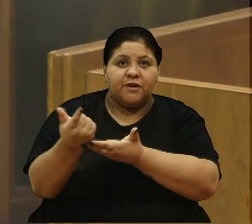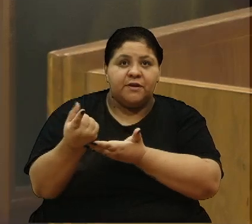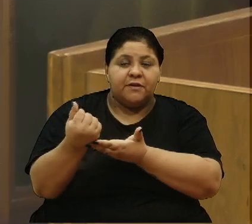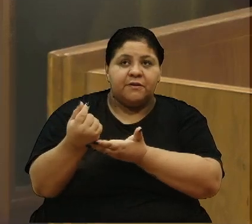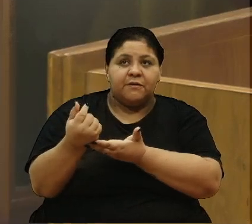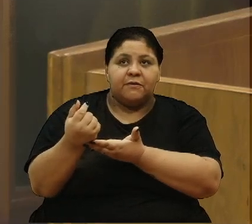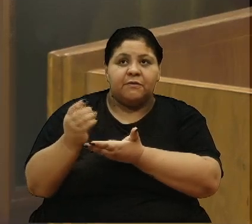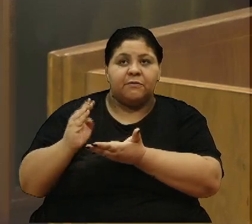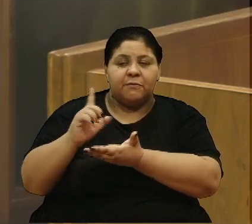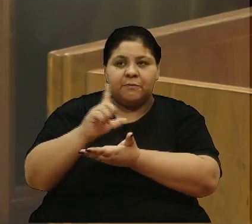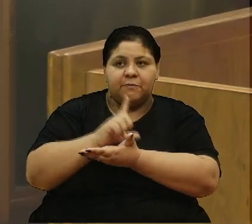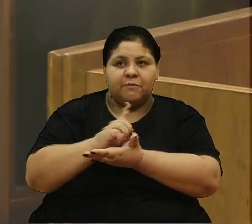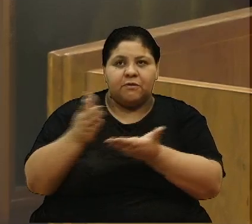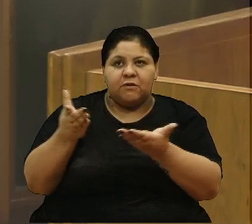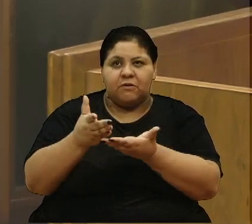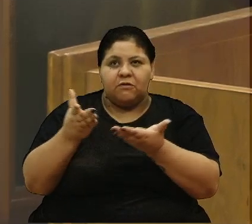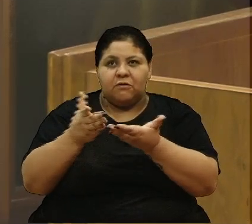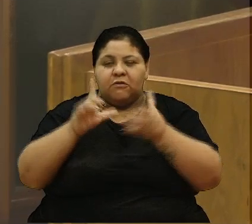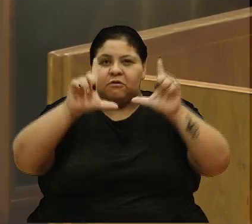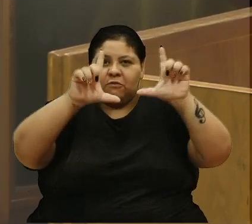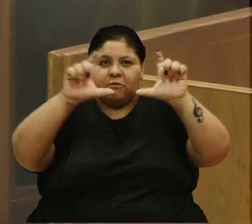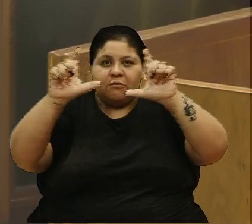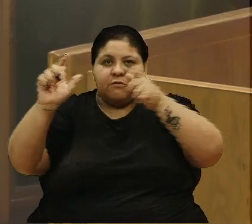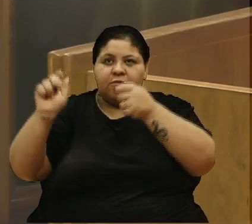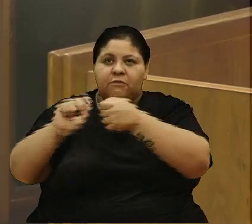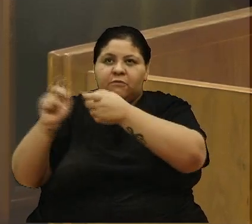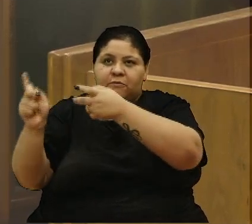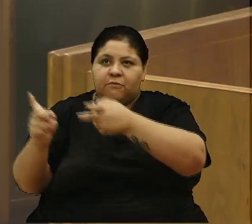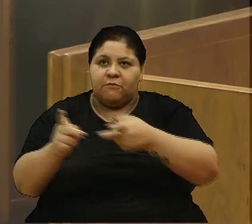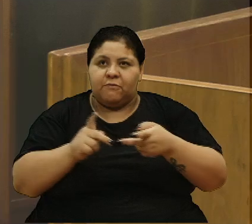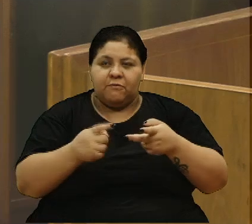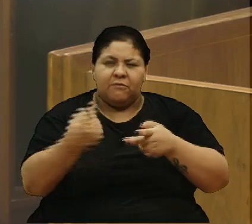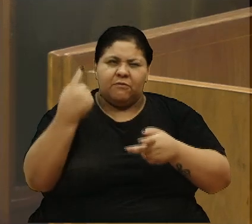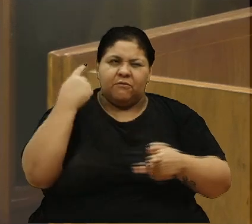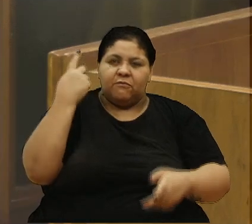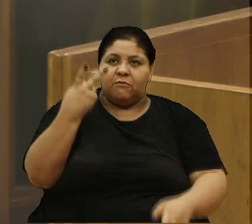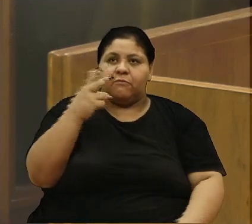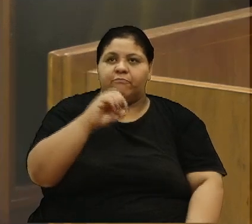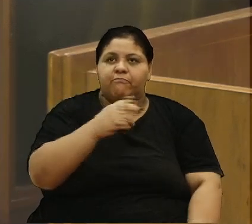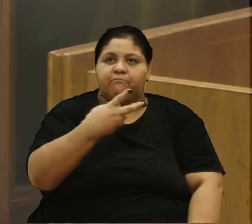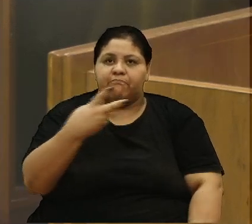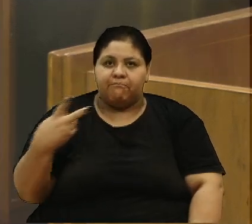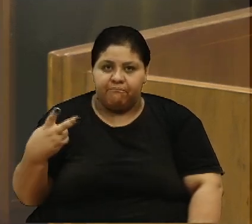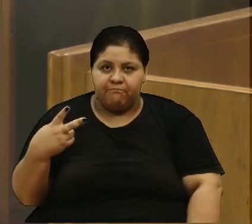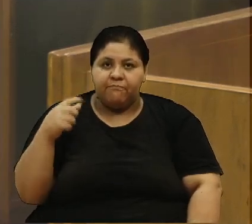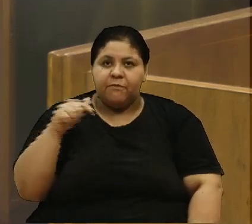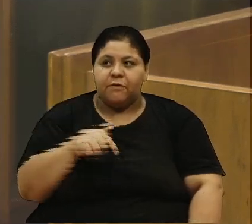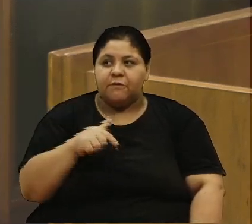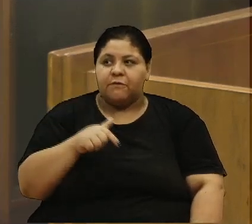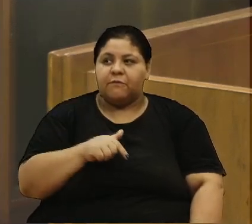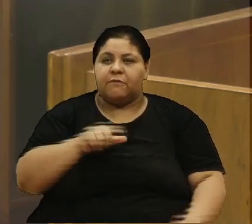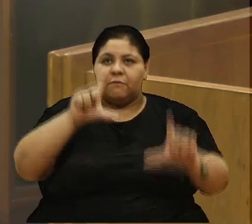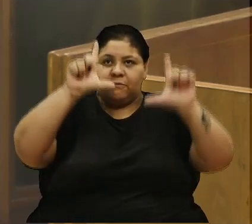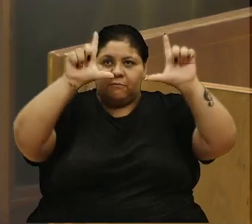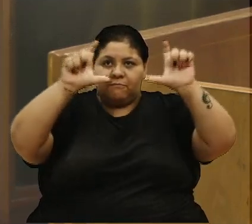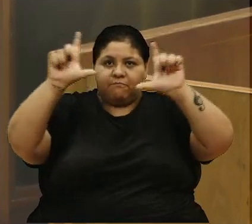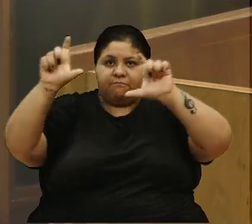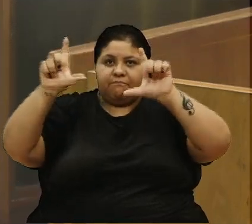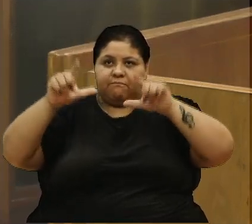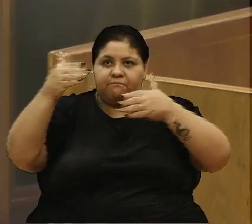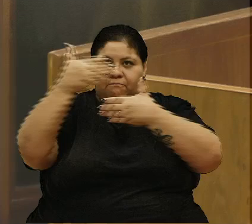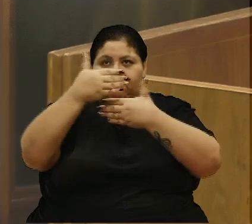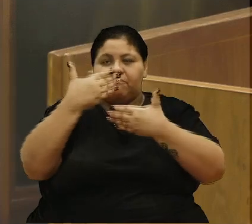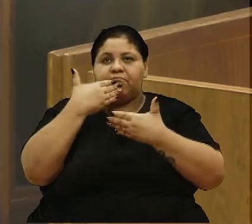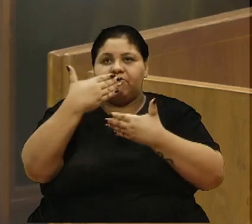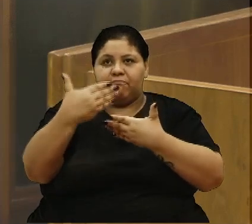viram há pouco imagens de uma visita que nós fizemos ao Taquini ainda lá em 2022. E esses registros que estão aqui nos slides, que eu peço